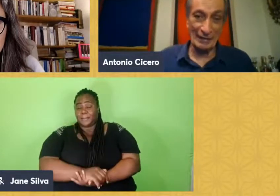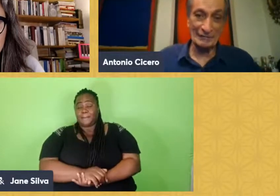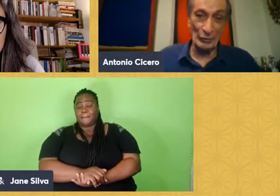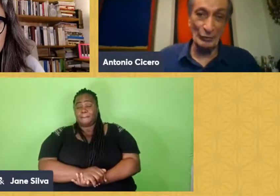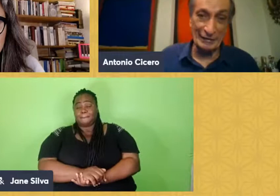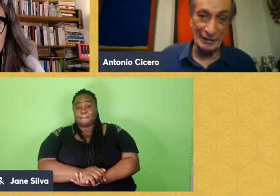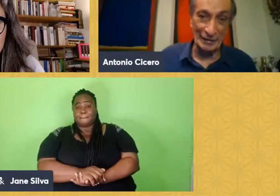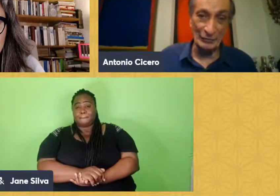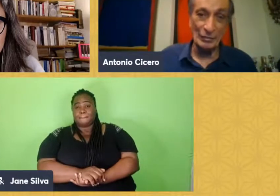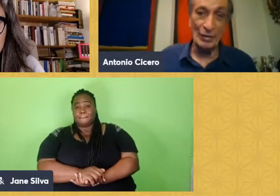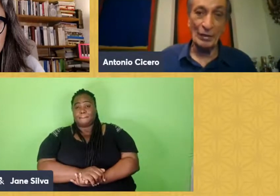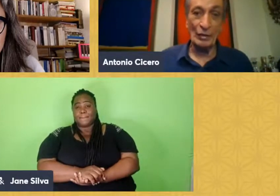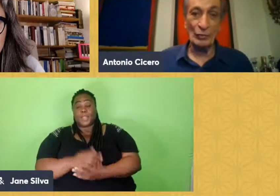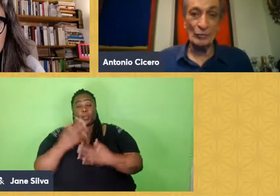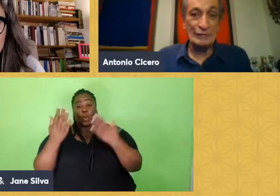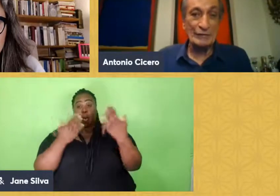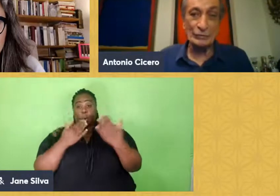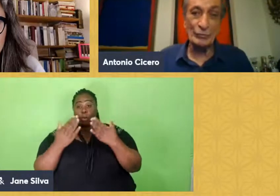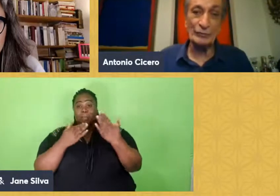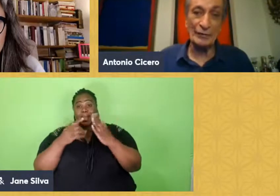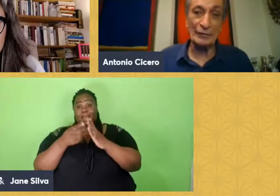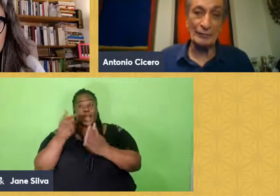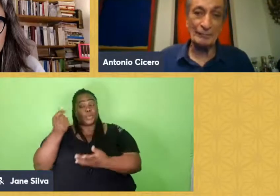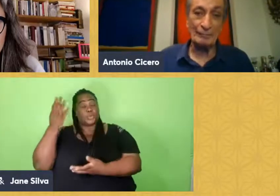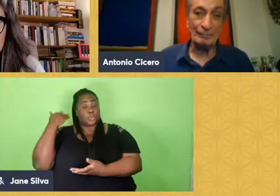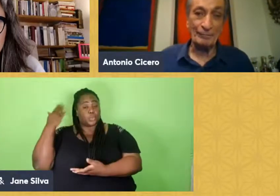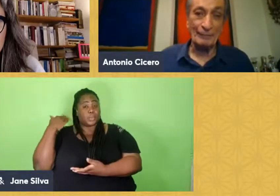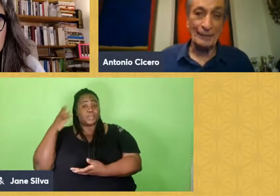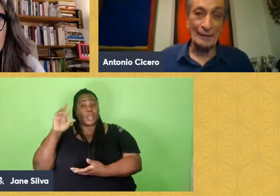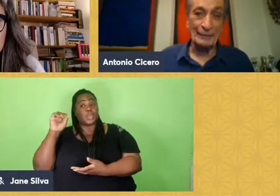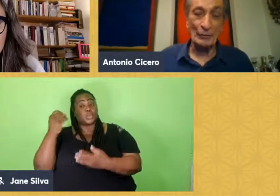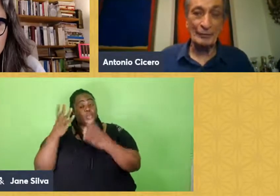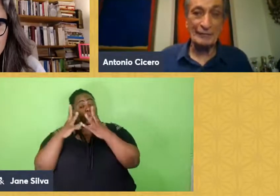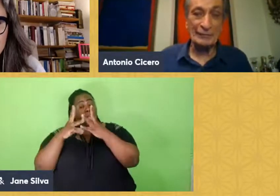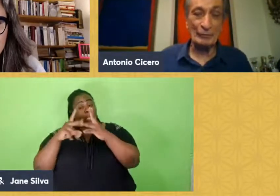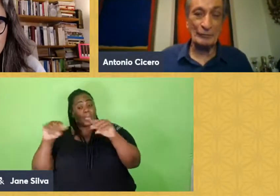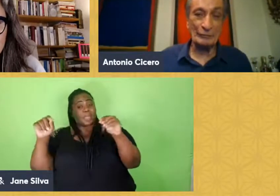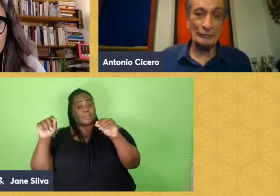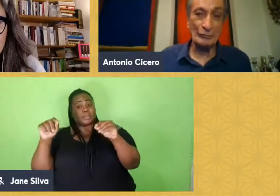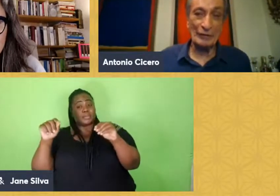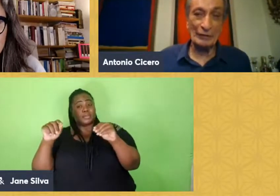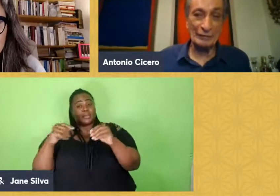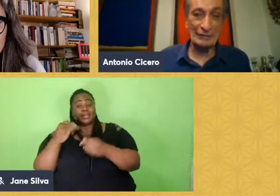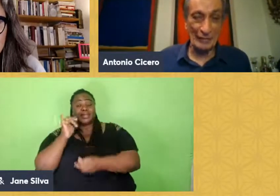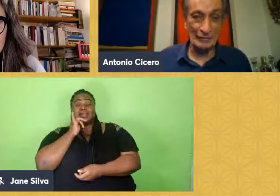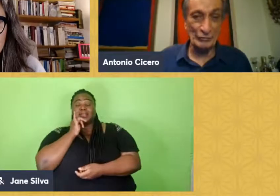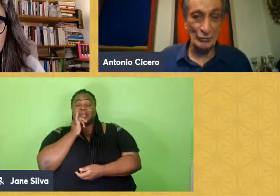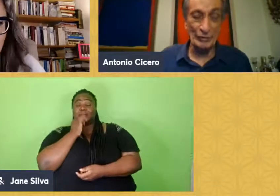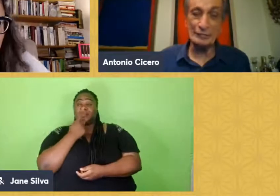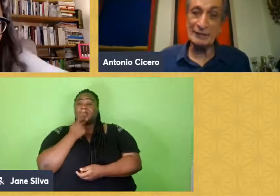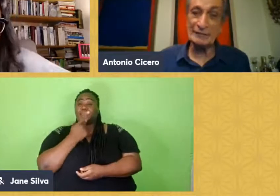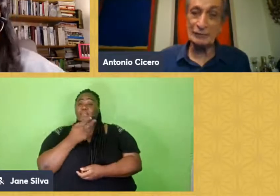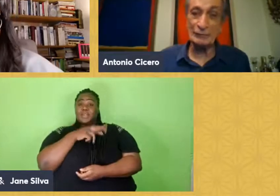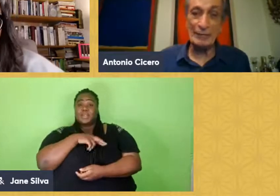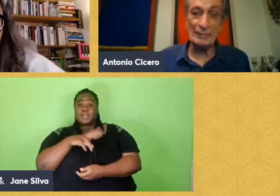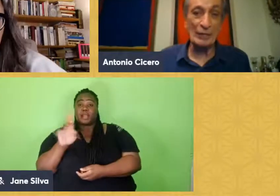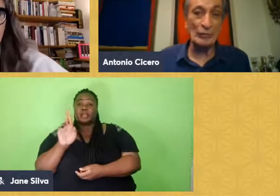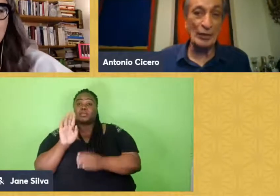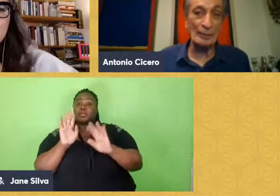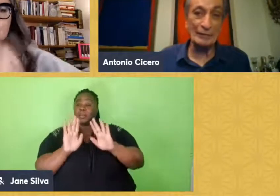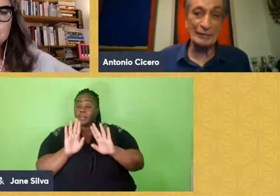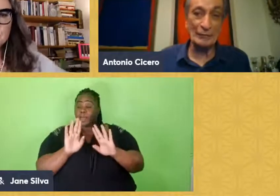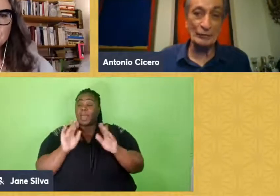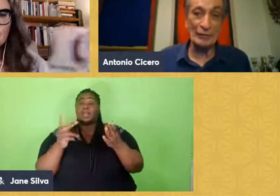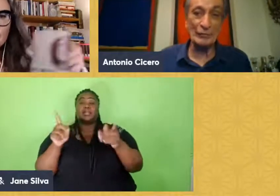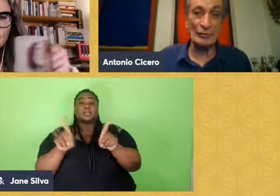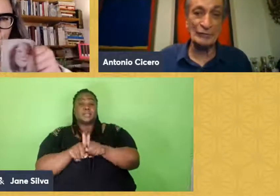em relação ao que eram, ou se dissolveram, né? Então, por exemplo, eu estou falando das religiões, mas isso também